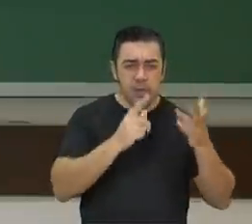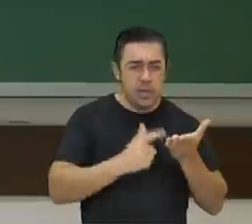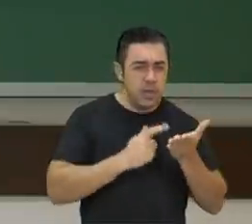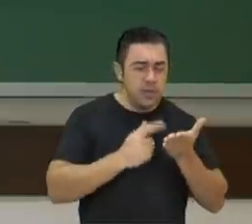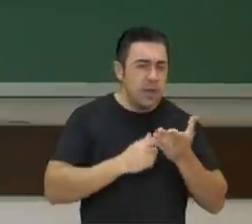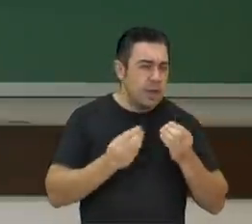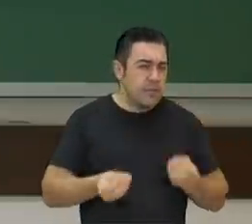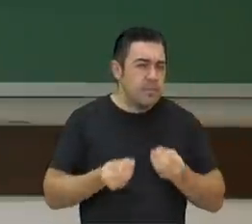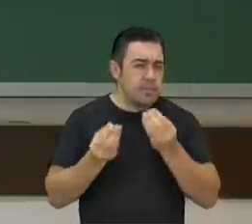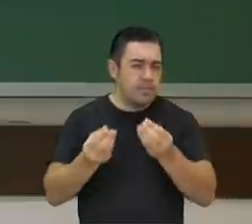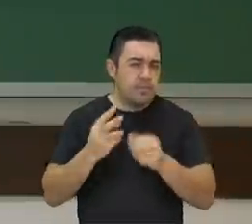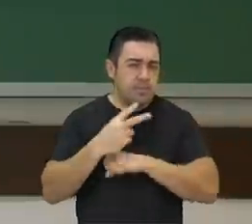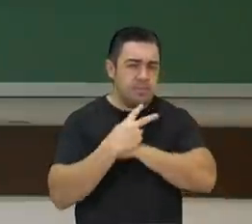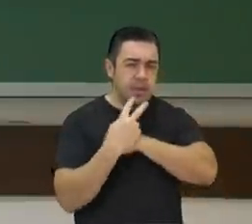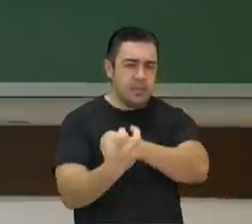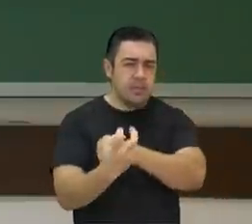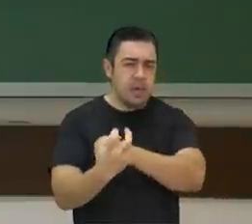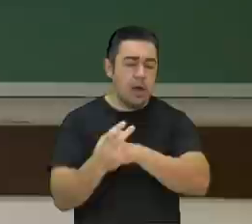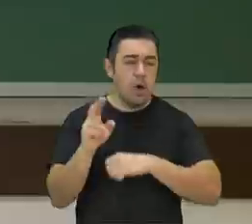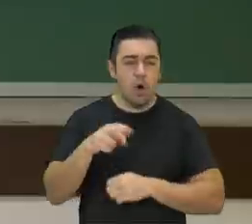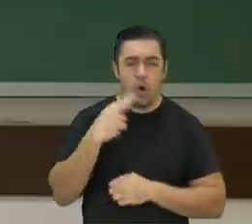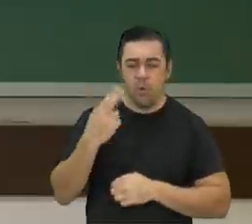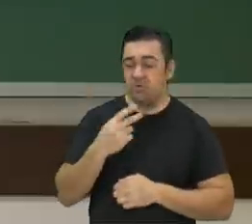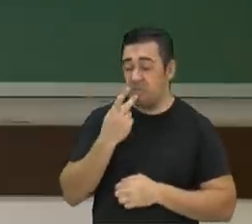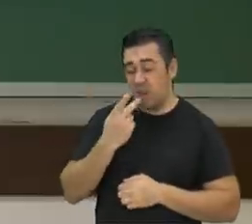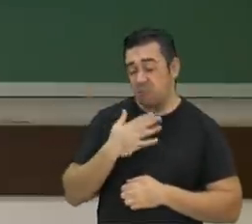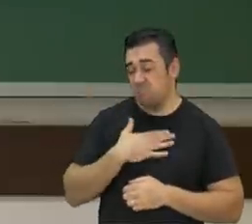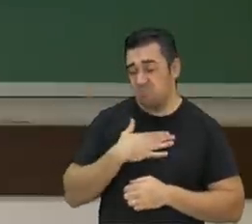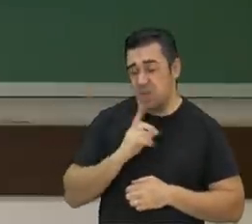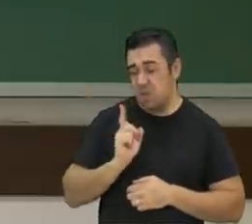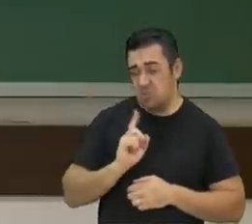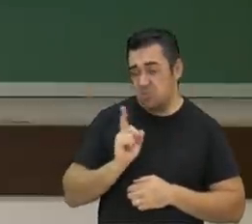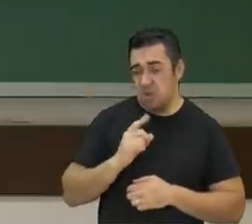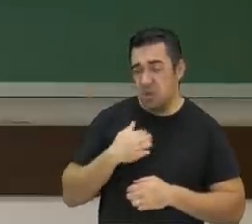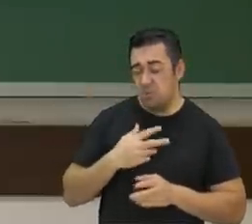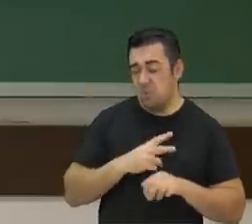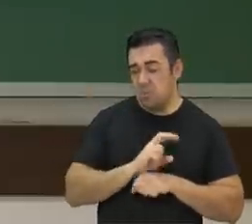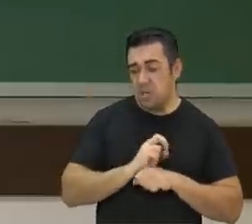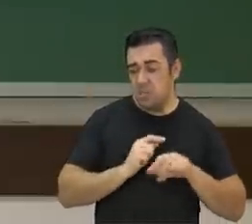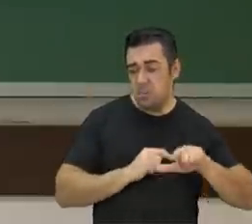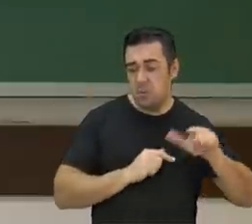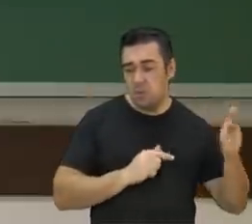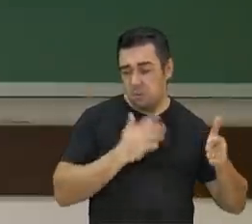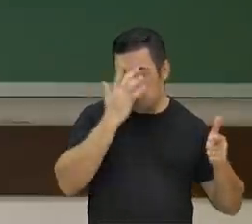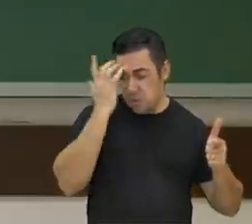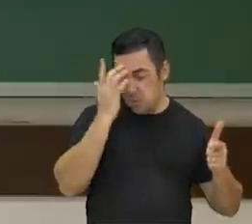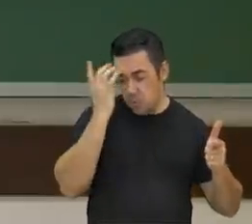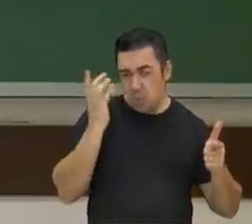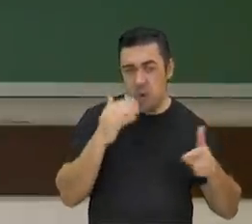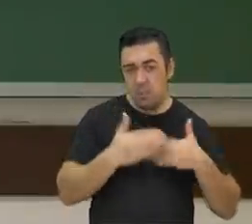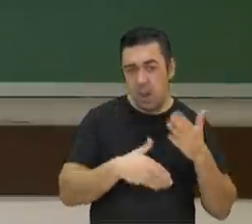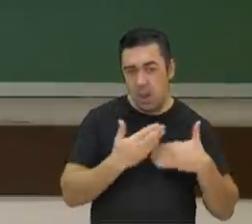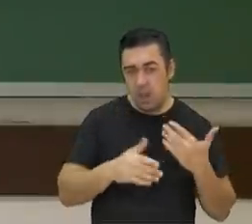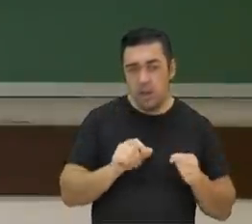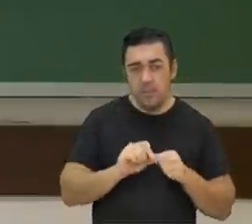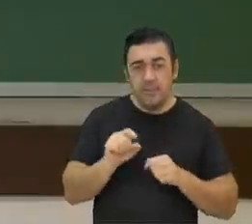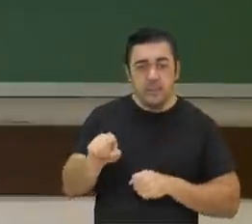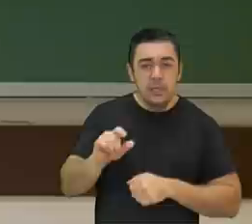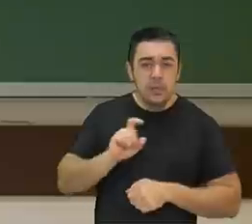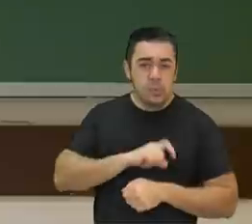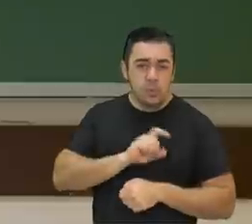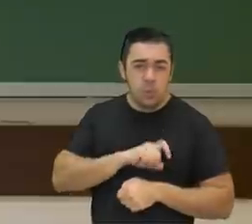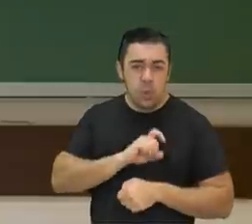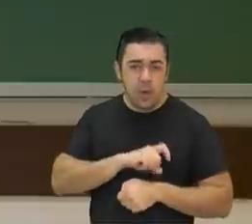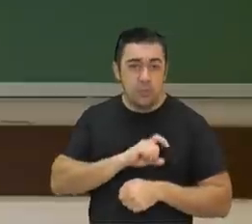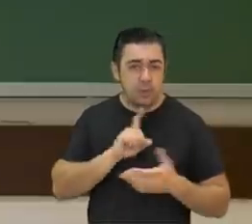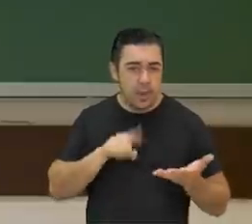fazendo aquelas perversidades, né, de dizer, ah, o livro não está comigo, eu acho que eu emprestei para alguém, né, só para fazer a outra pessoa sofrer. Né? Isso que a